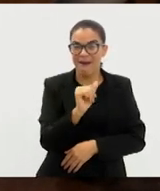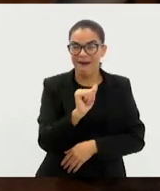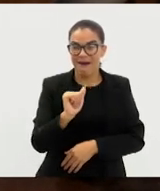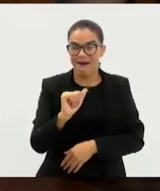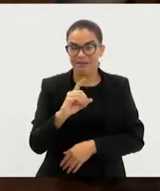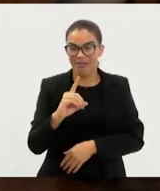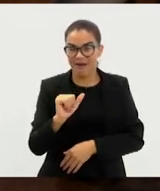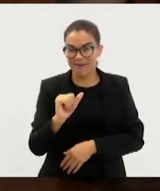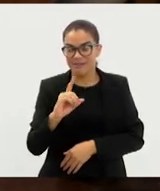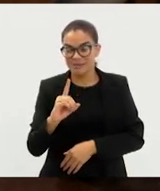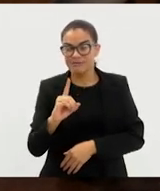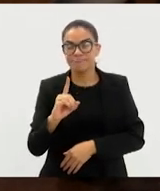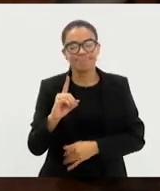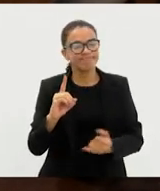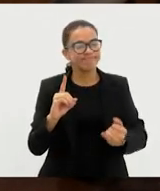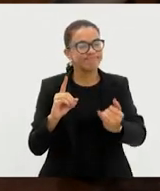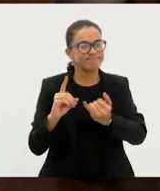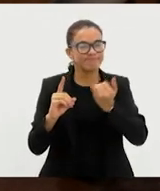importantes